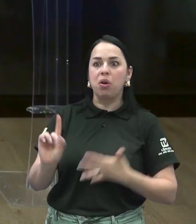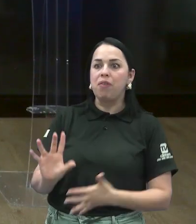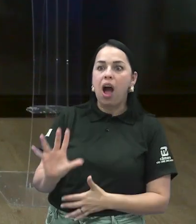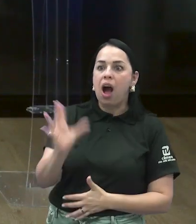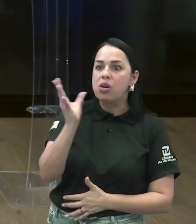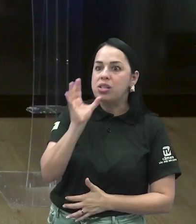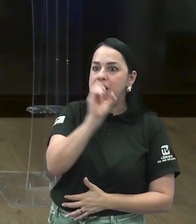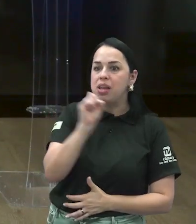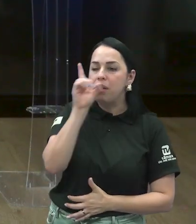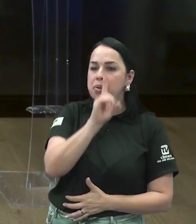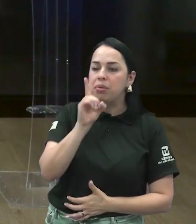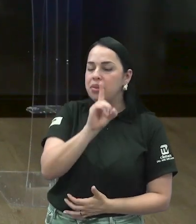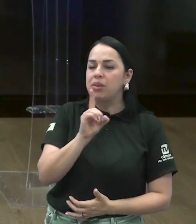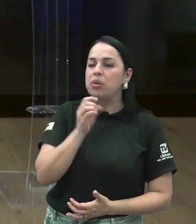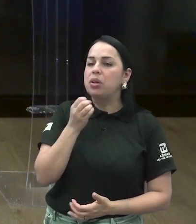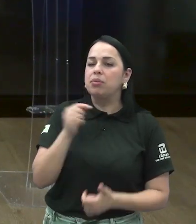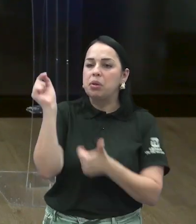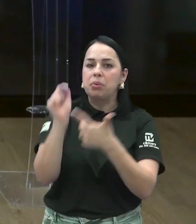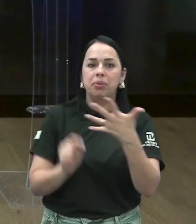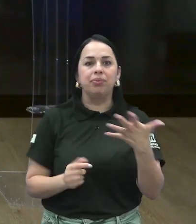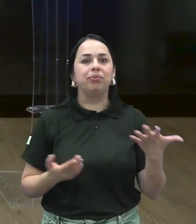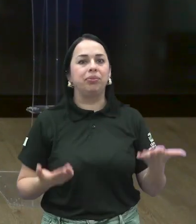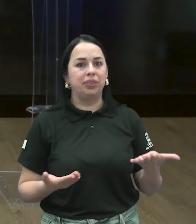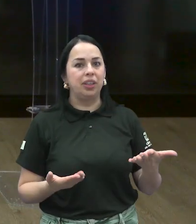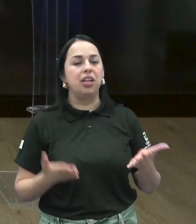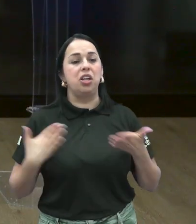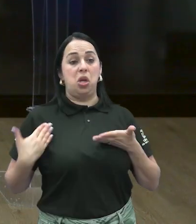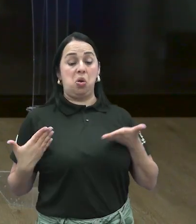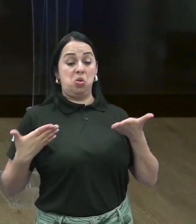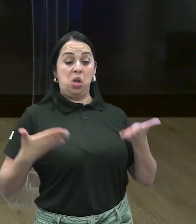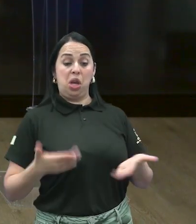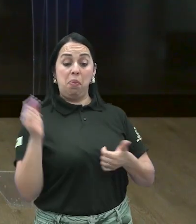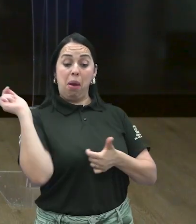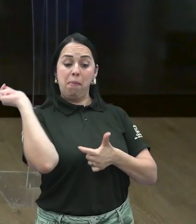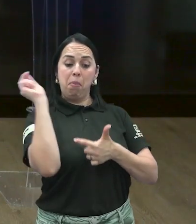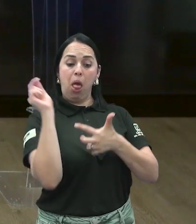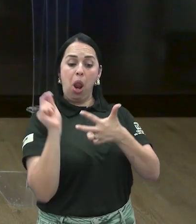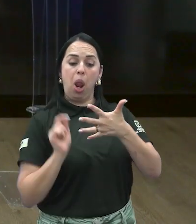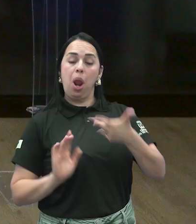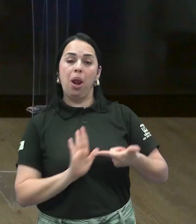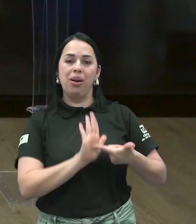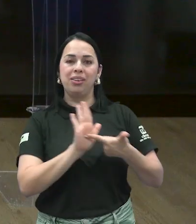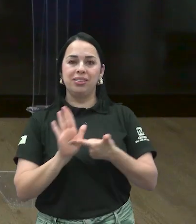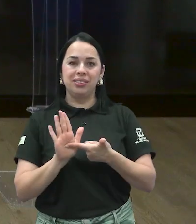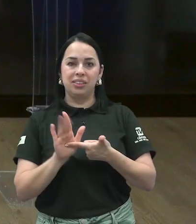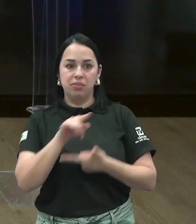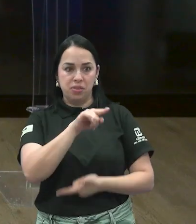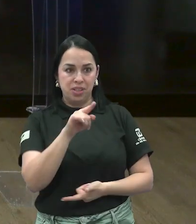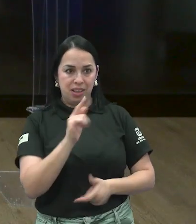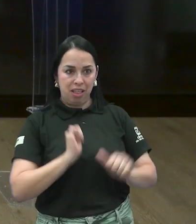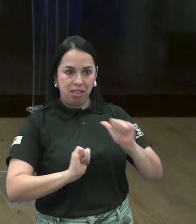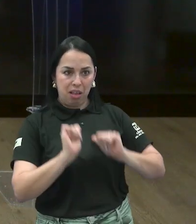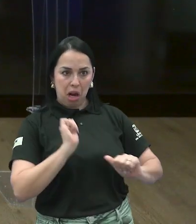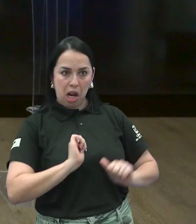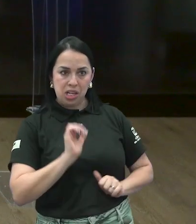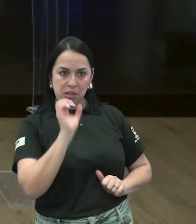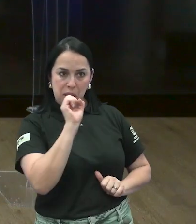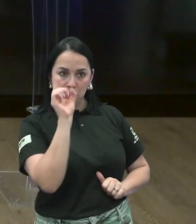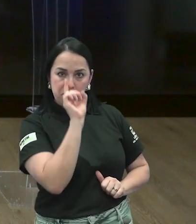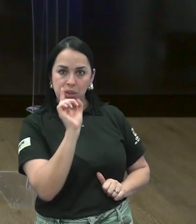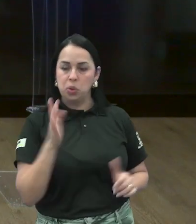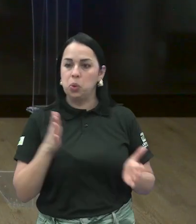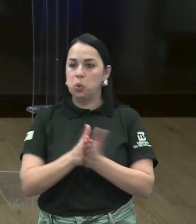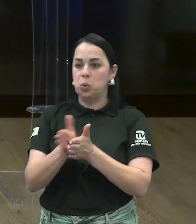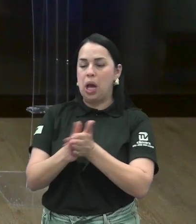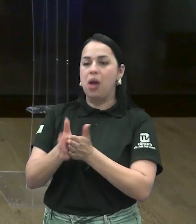gente a programação do fim de semana. E aí, Lu, o que tem de bom? Isso mesmo, Ju. Já cheguei aqui para passar tudo para vocês. Tá animada para curtir o final de semana? Tô